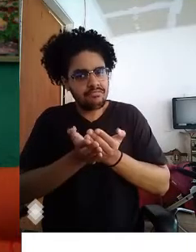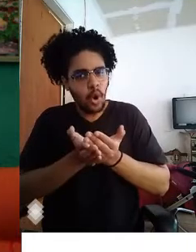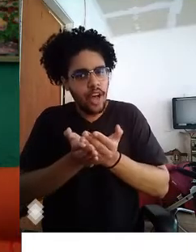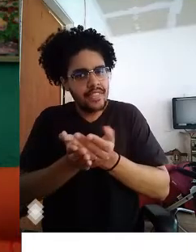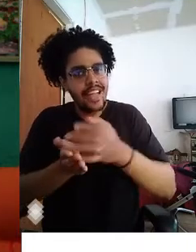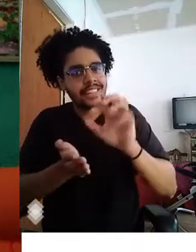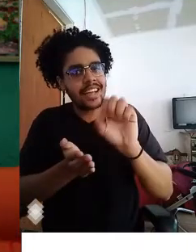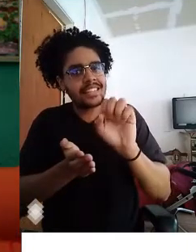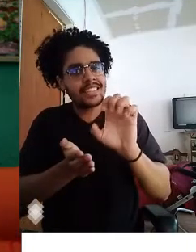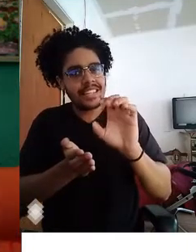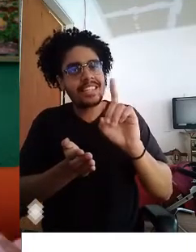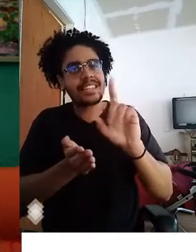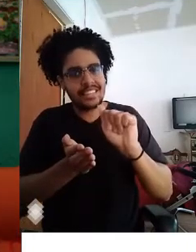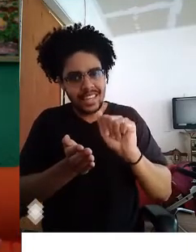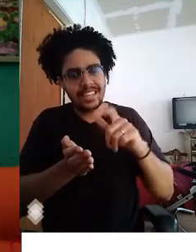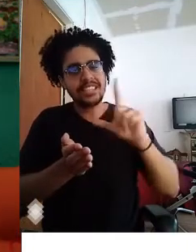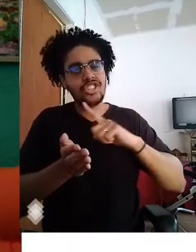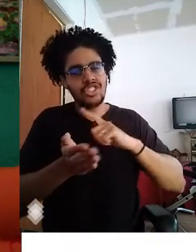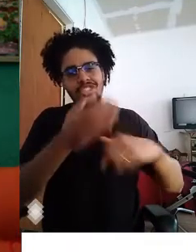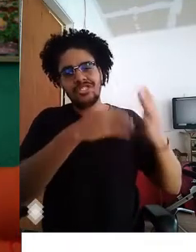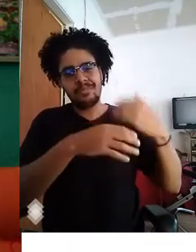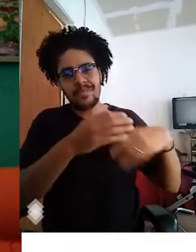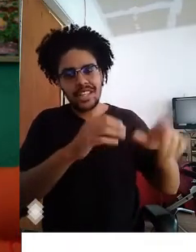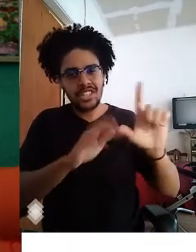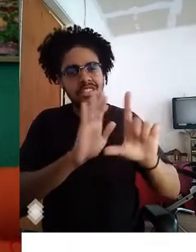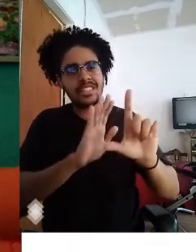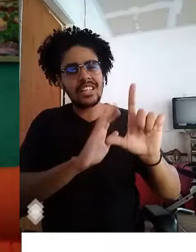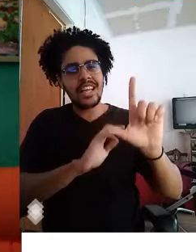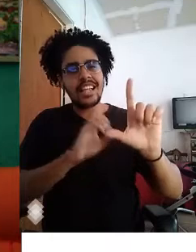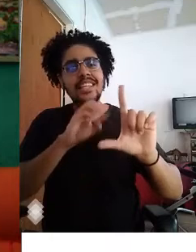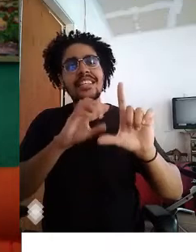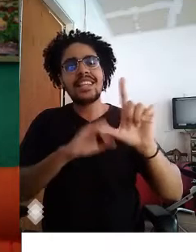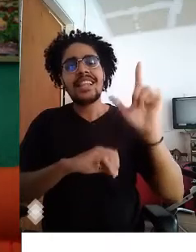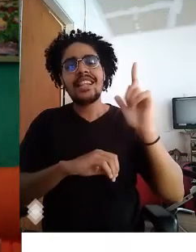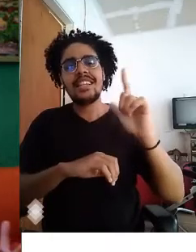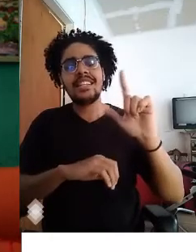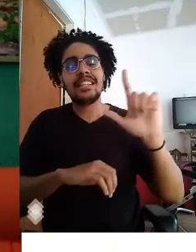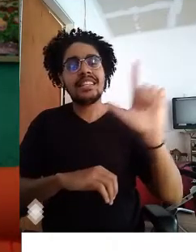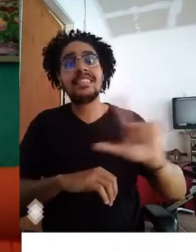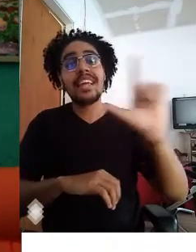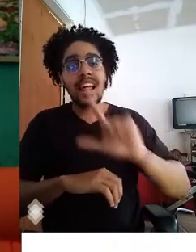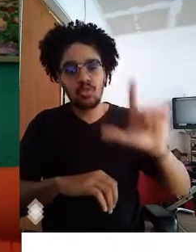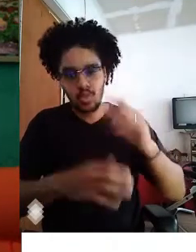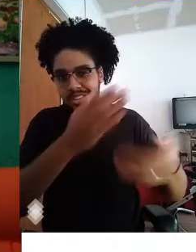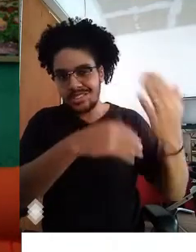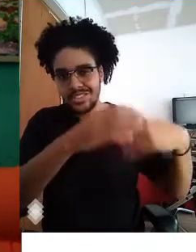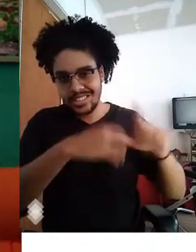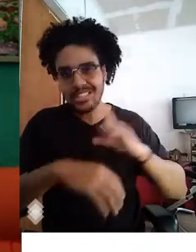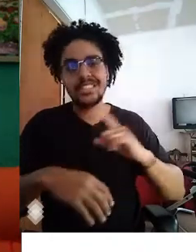na literatura, né, com as viagens de Marco Polo. A China agora está querendo modernizar, fazer uma